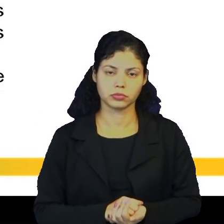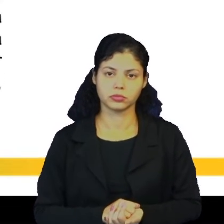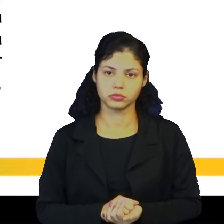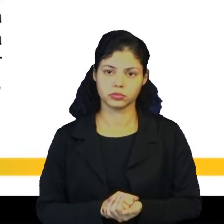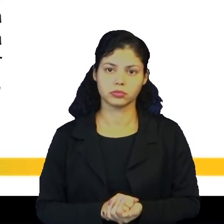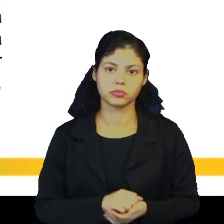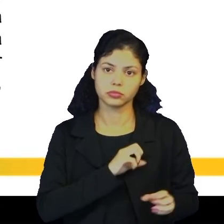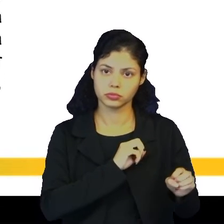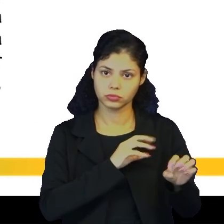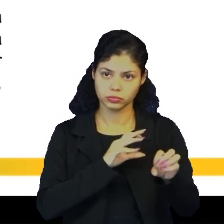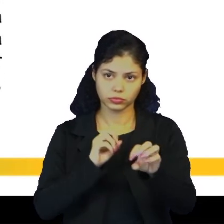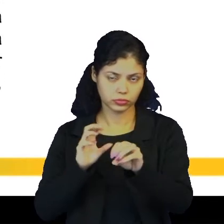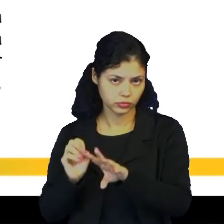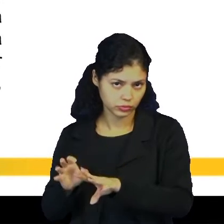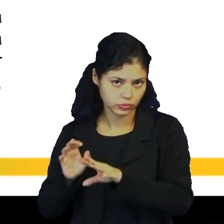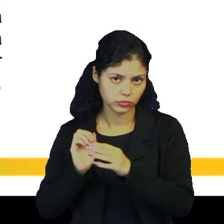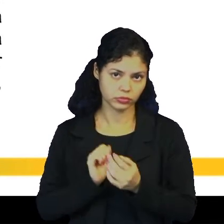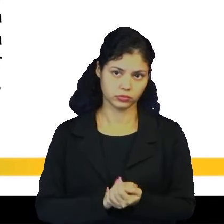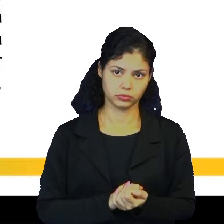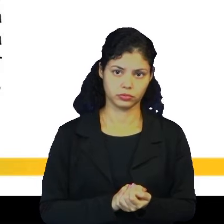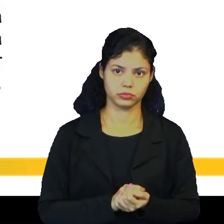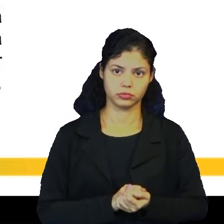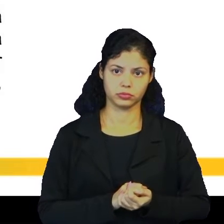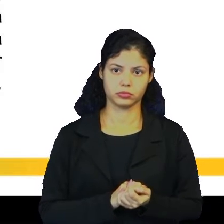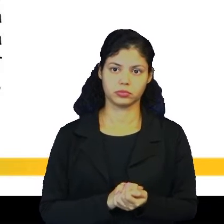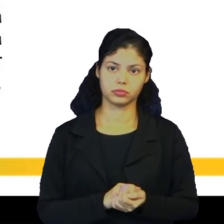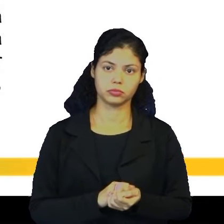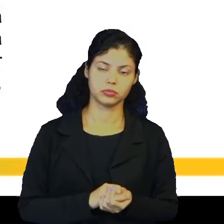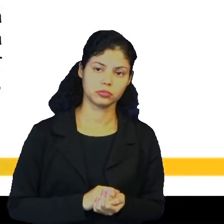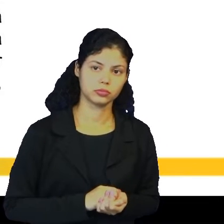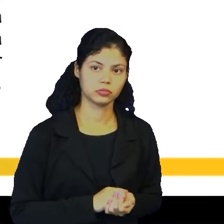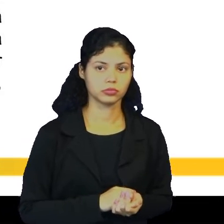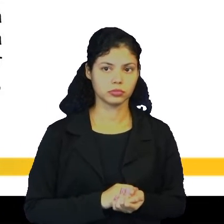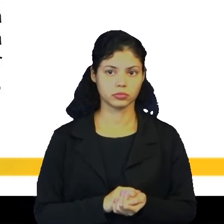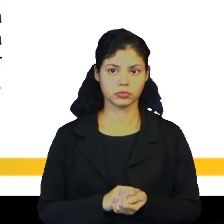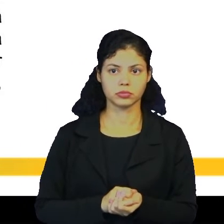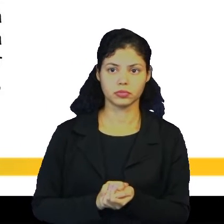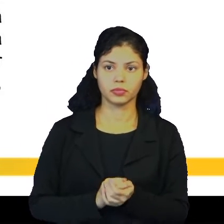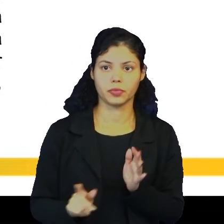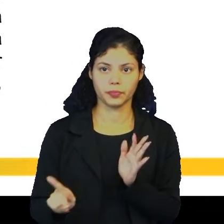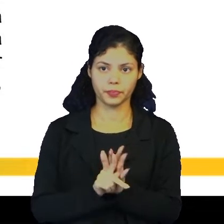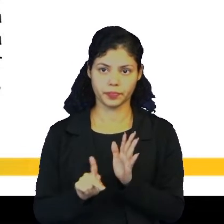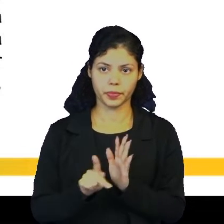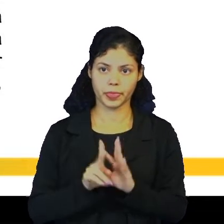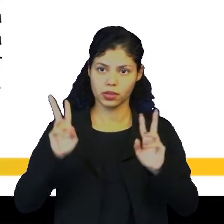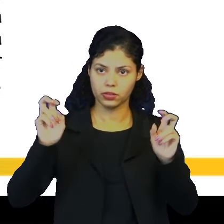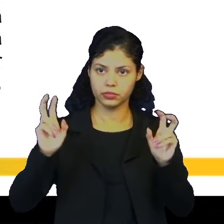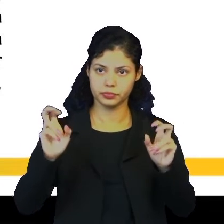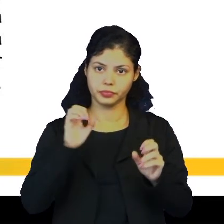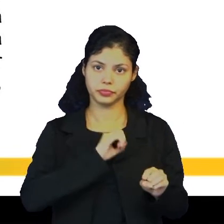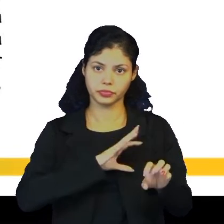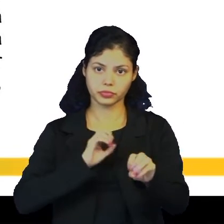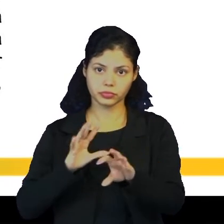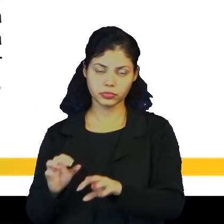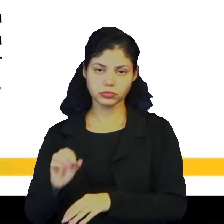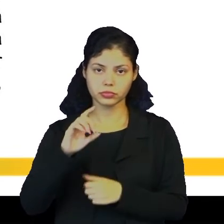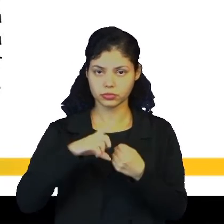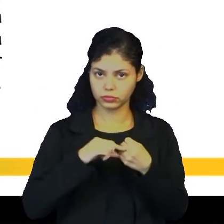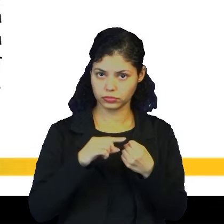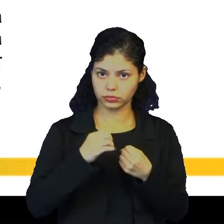Então, sobre a educação, né? A declaração, ela versa exclusivamente sobre educação, lá no